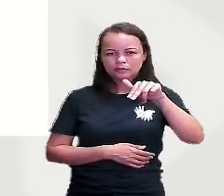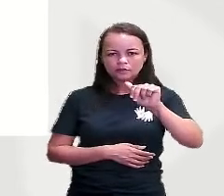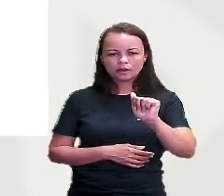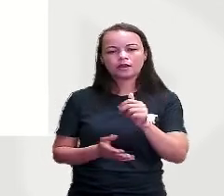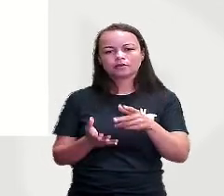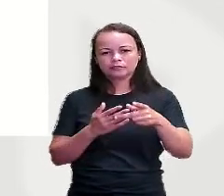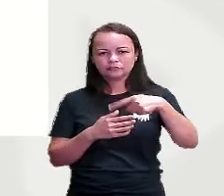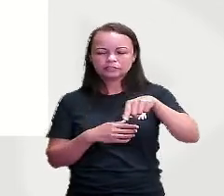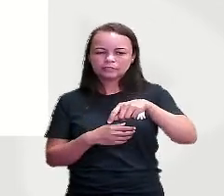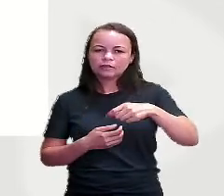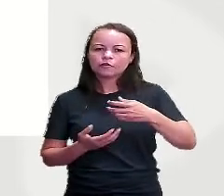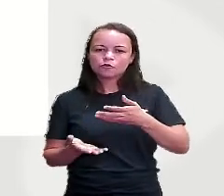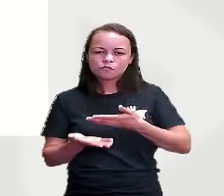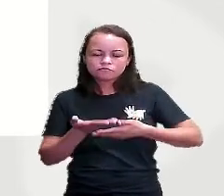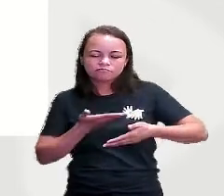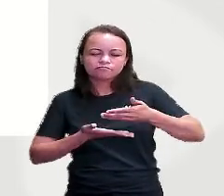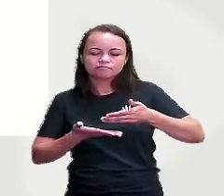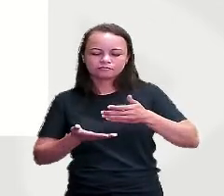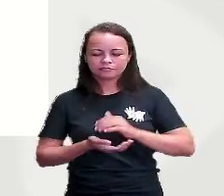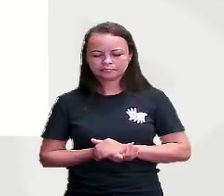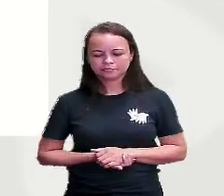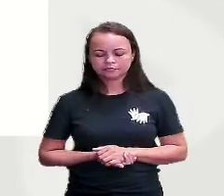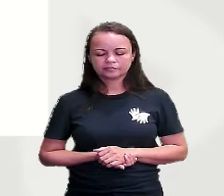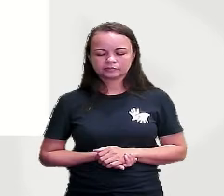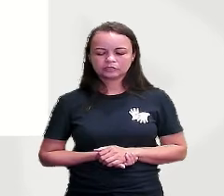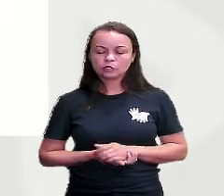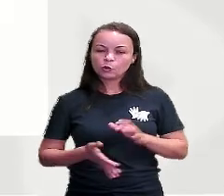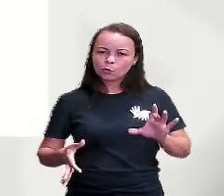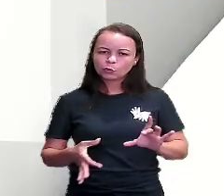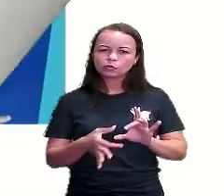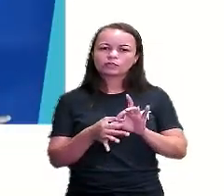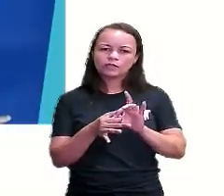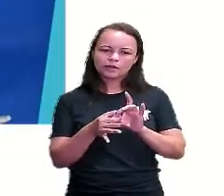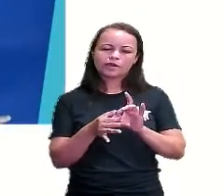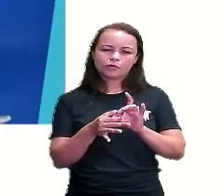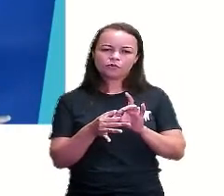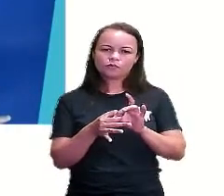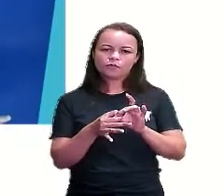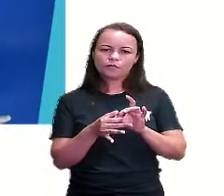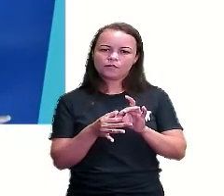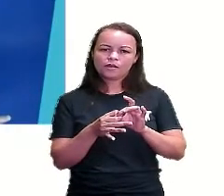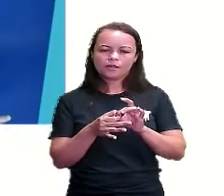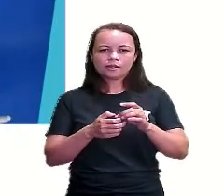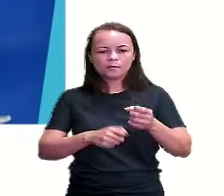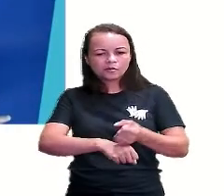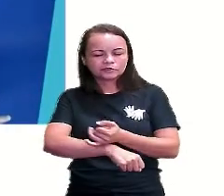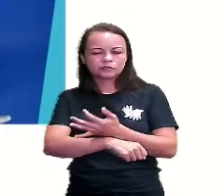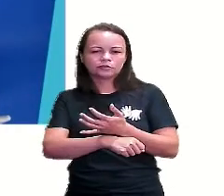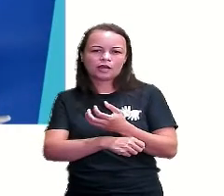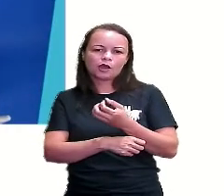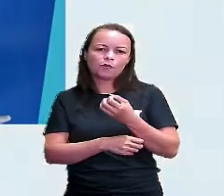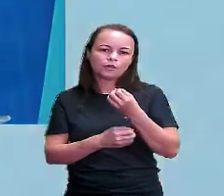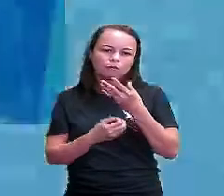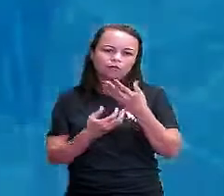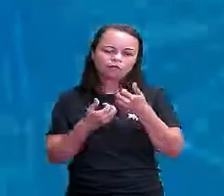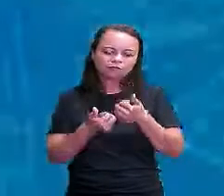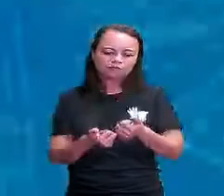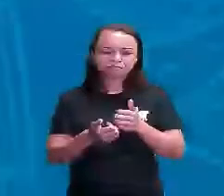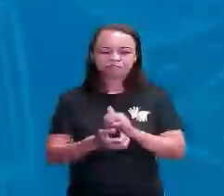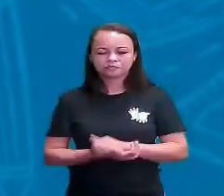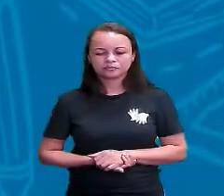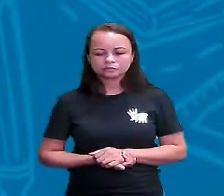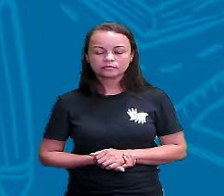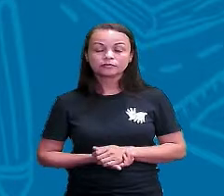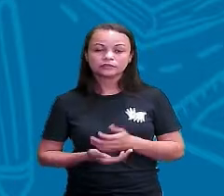alguém que você gosta. União social e bem-estar. E aí, E a gente não podia deixar, volta aqui comigo, produção, a gente não